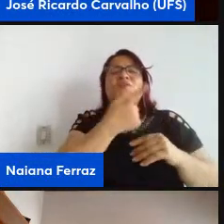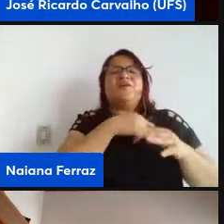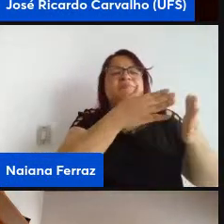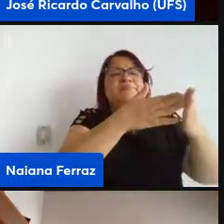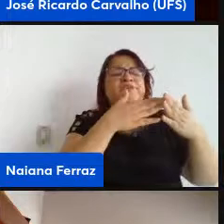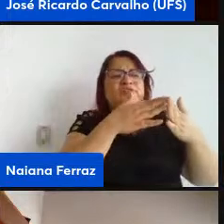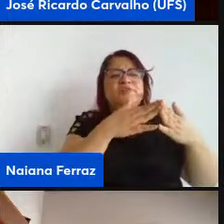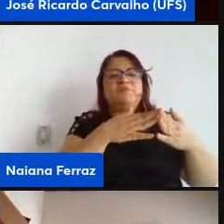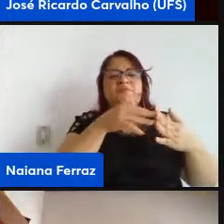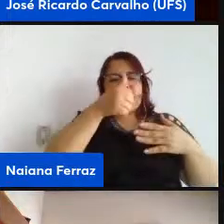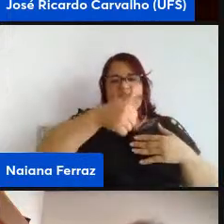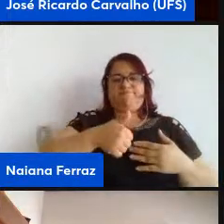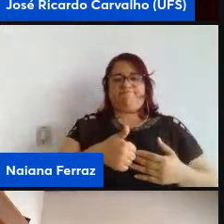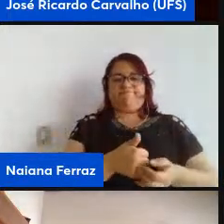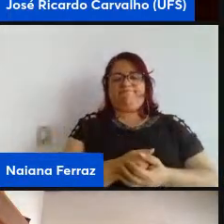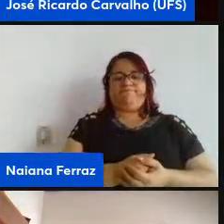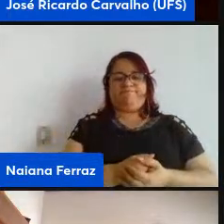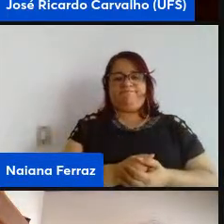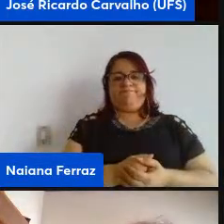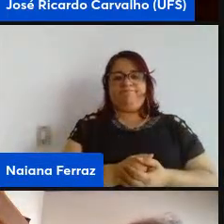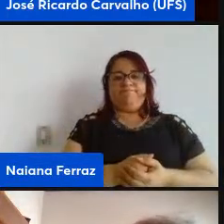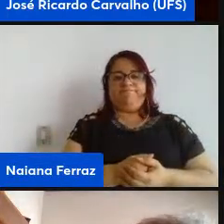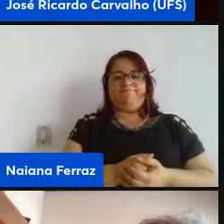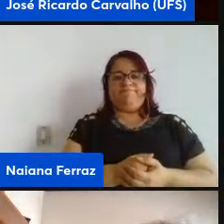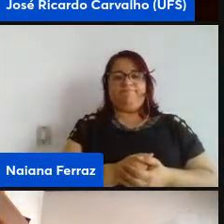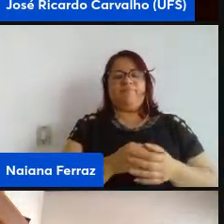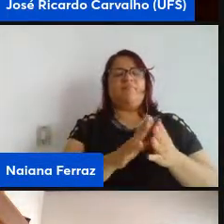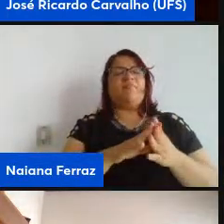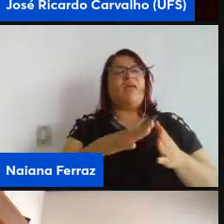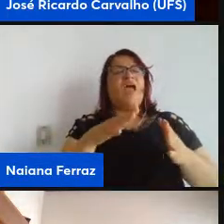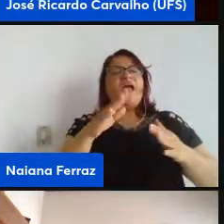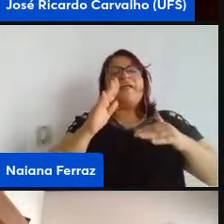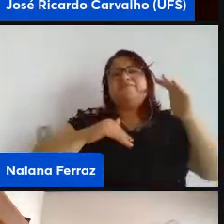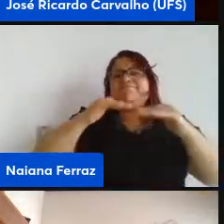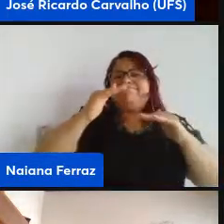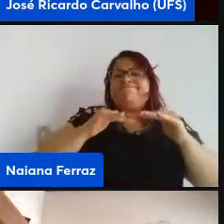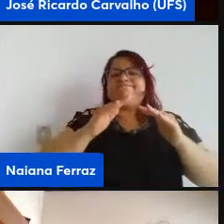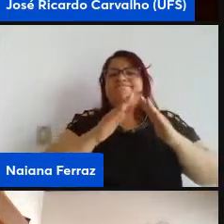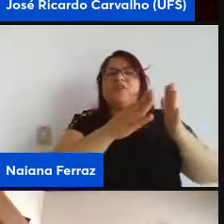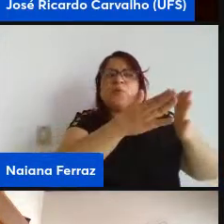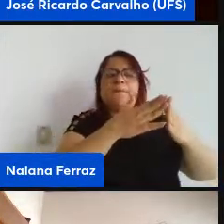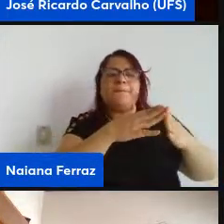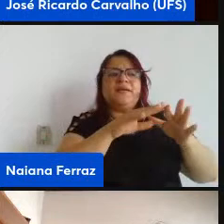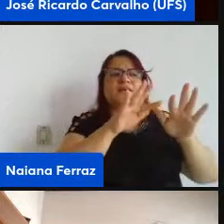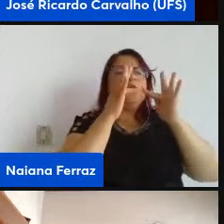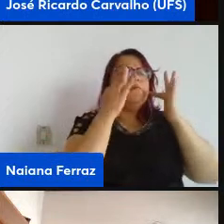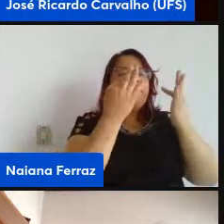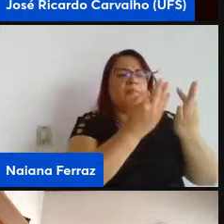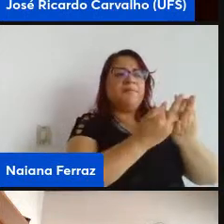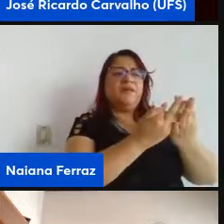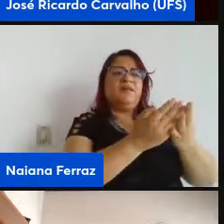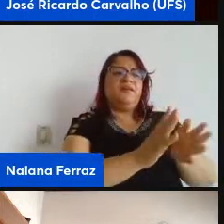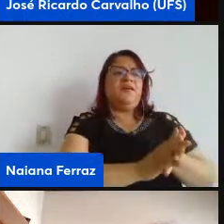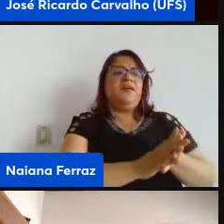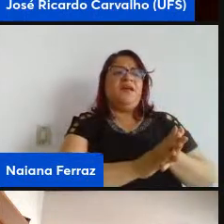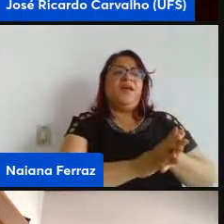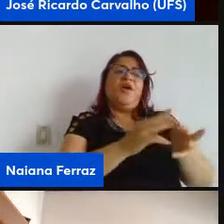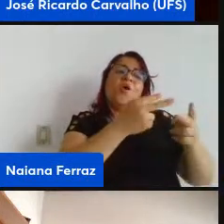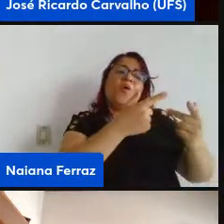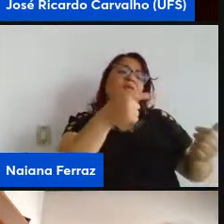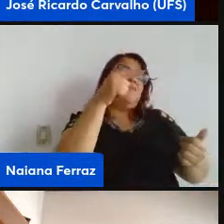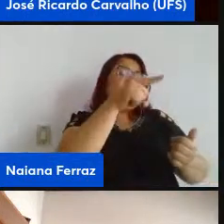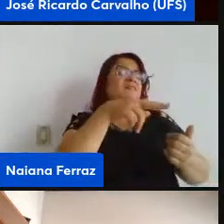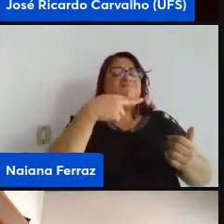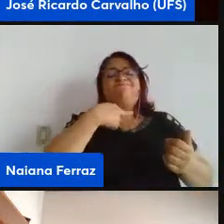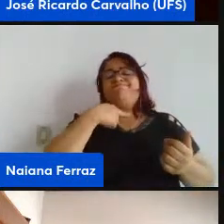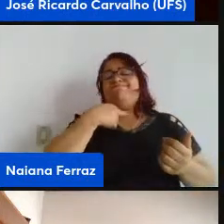me escutando? Sim, agora sim. Às vezes a gente pede para os pais coisas que eles não podem fazer.